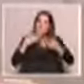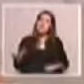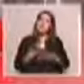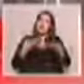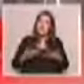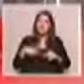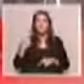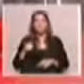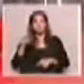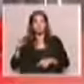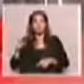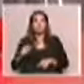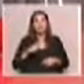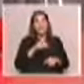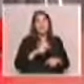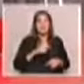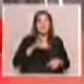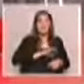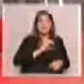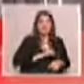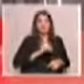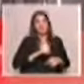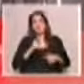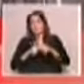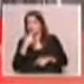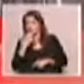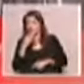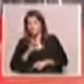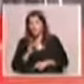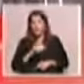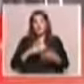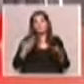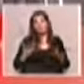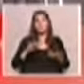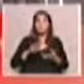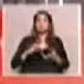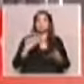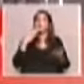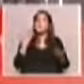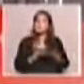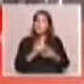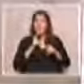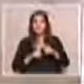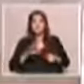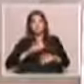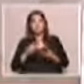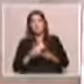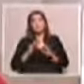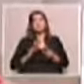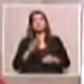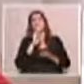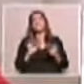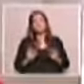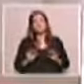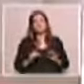maiores em que só a sopa e o fruto não lhes chega. E de facto uma fatia de pão com um pedaço de queijo não tem que ser fresco, porque se nós